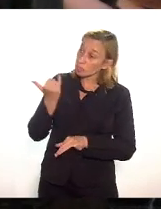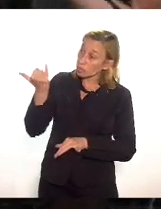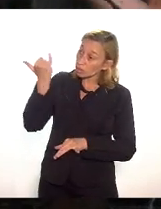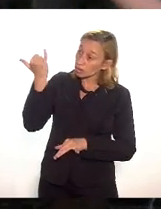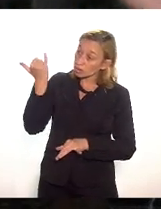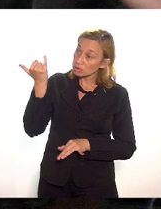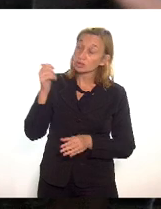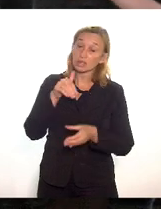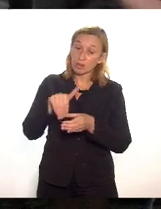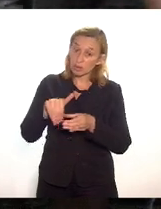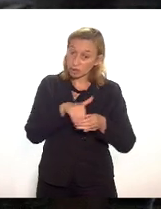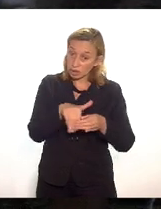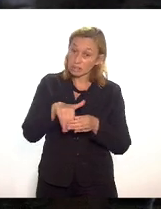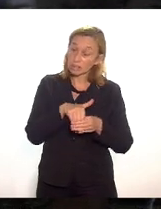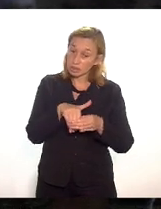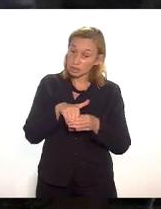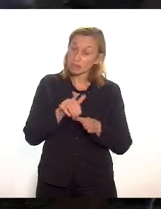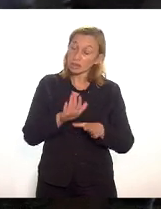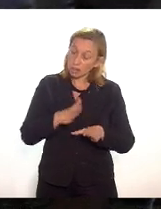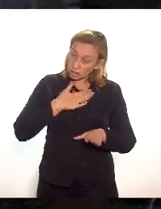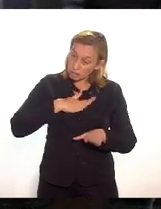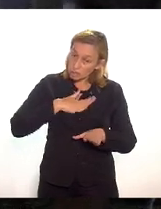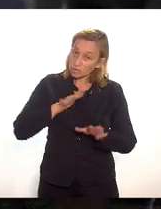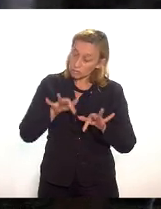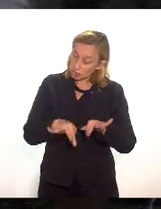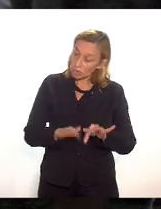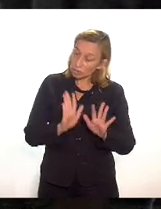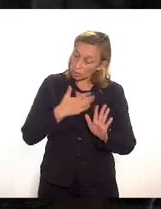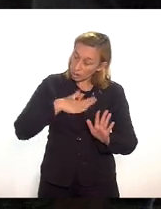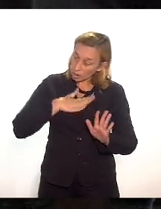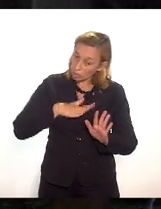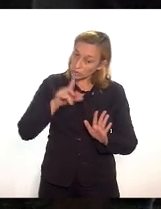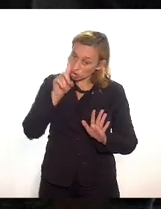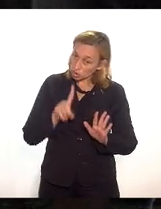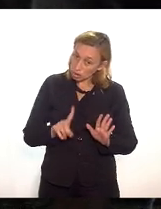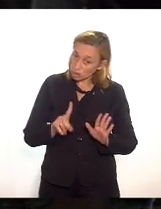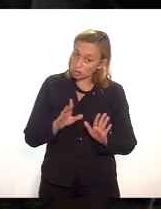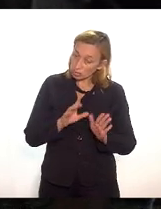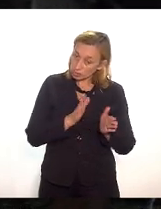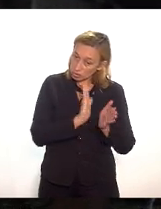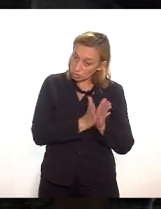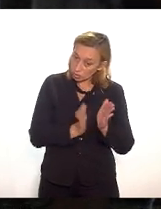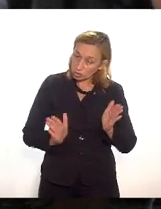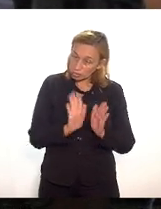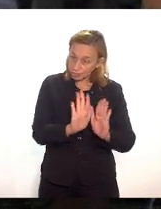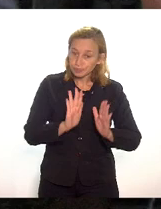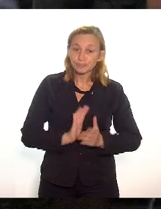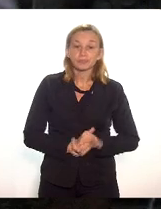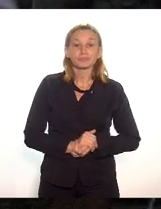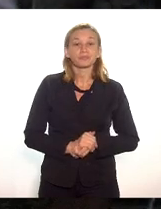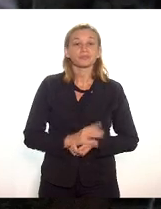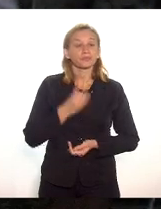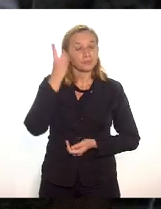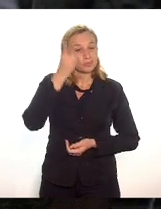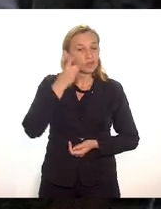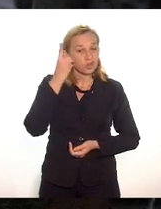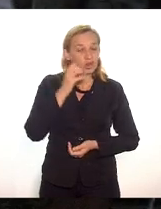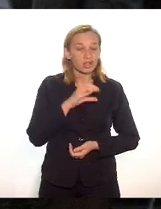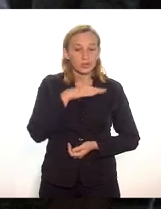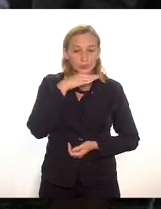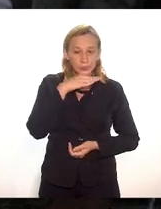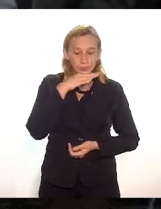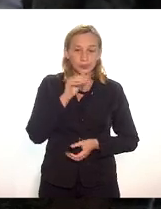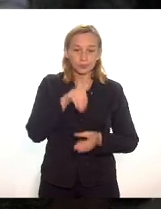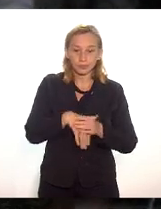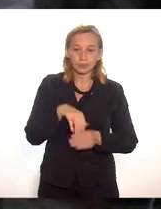trata da votação em específico. Vossa Excelência terá todo o direito de fazer essa questão de ordem. Deputado Chiquinho da Mangueira